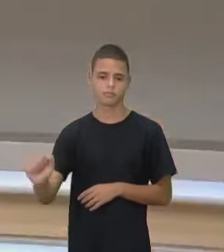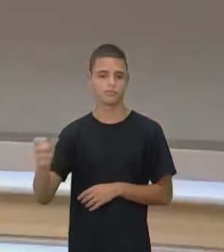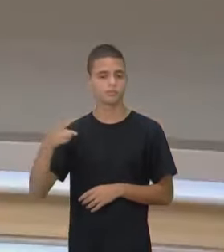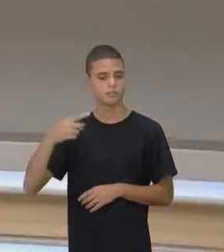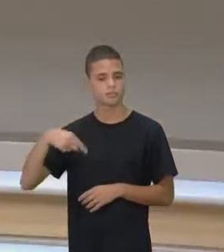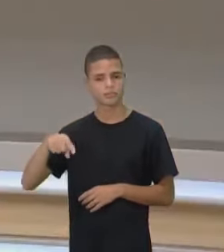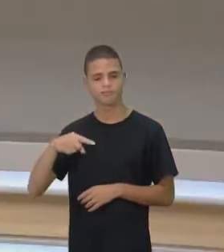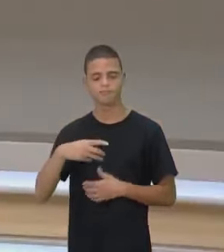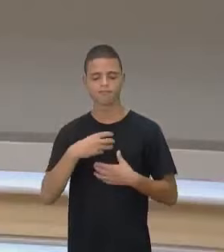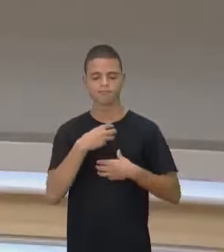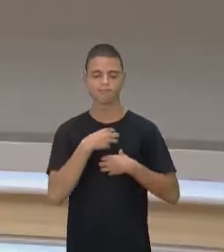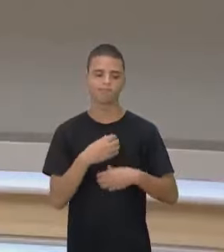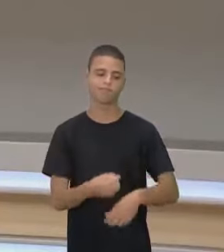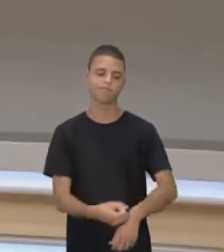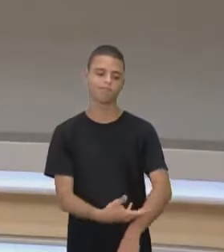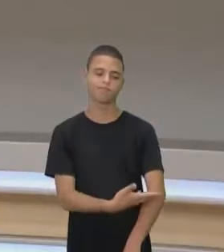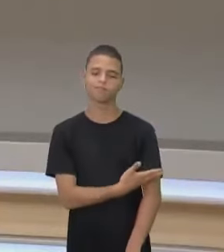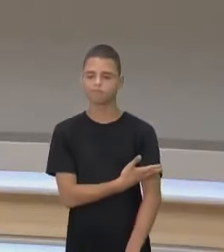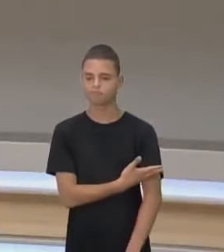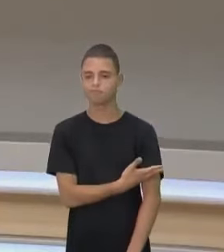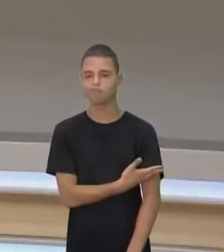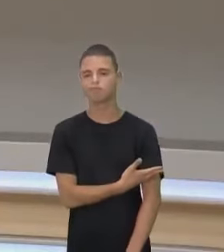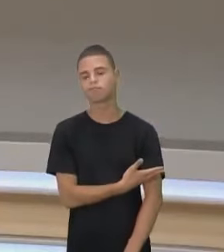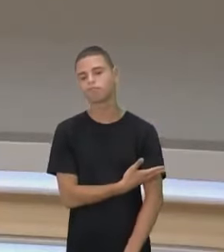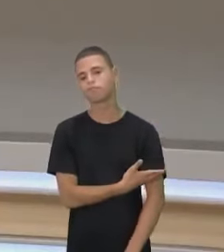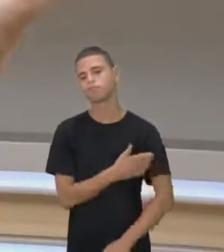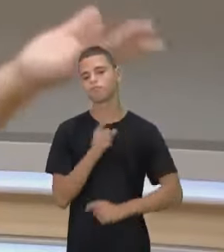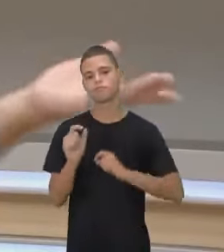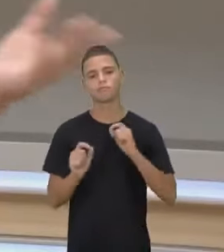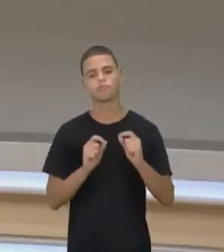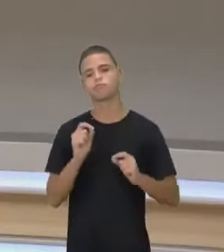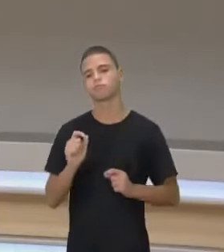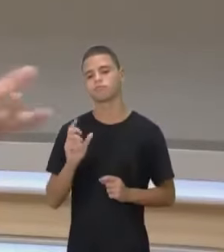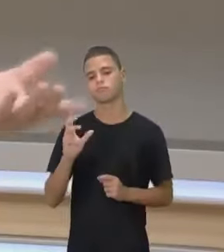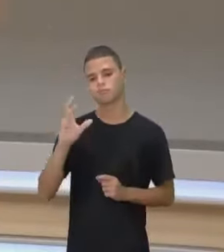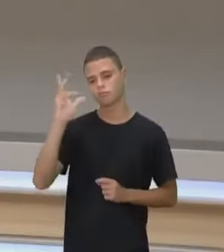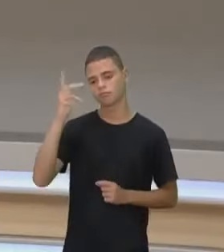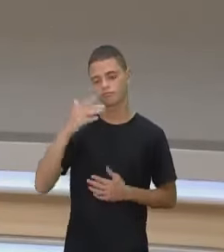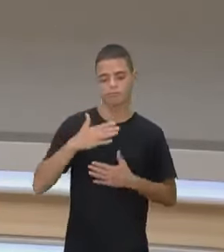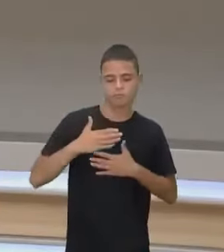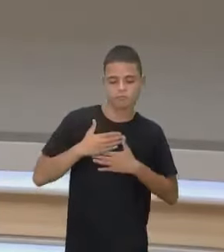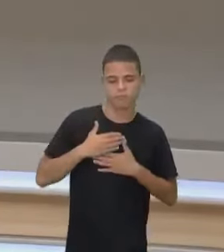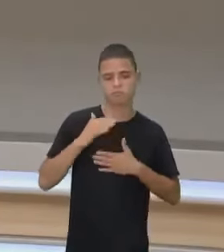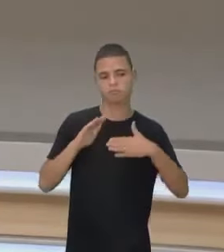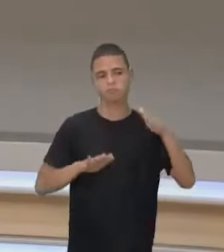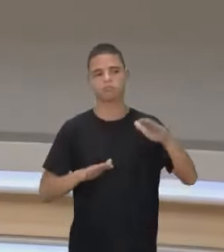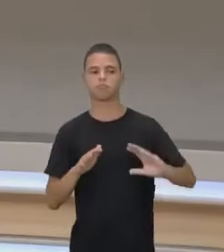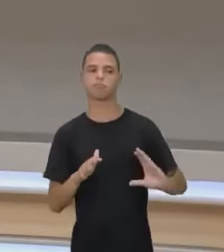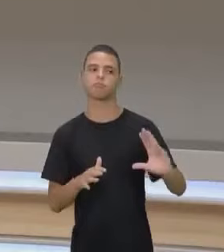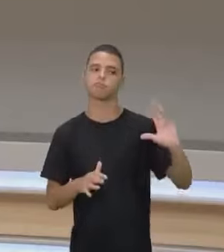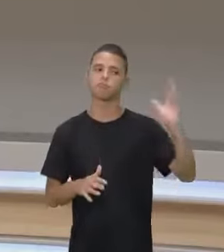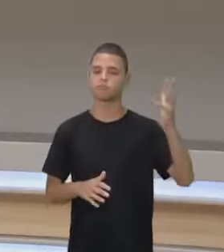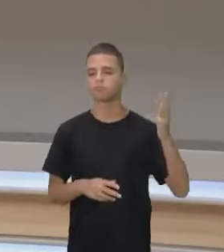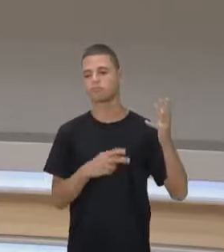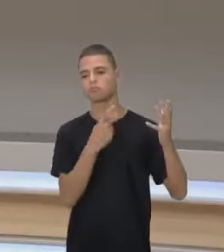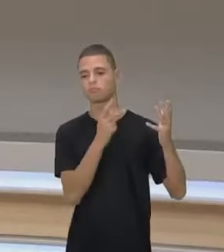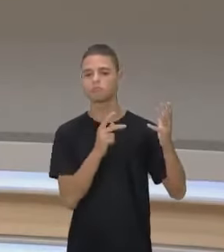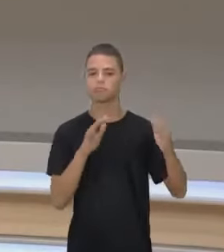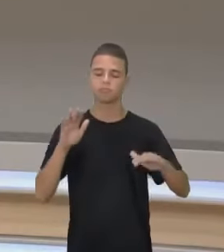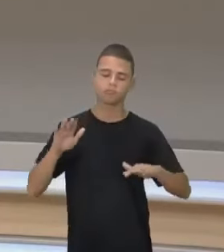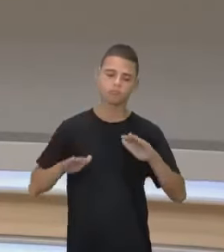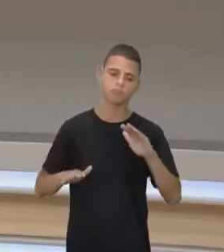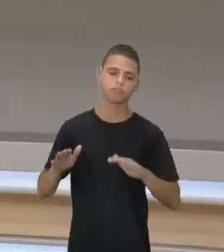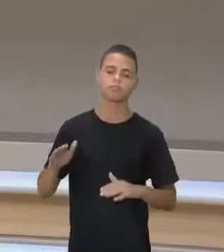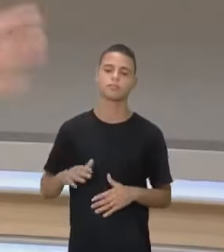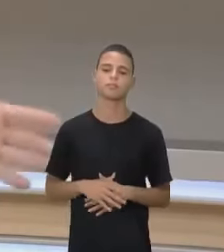uma carga emocional para o evento. Então, o que é uma tragédia? Para a Gisele pode não ser uma tragédia para mim e